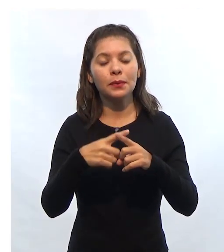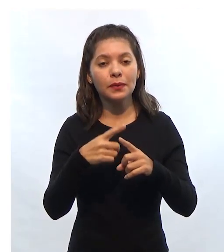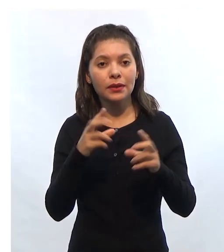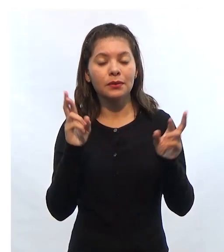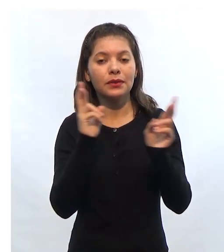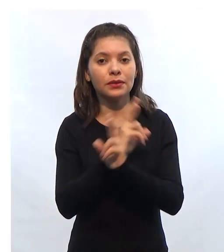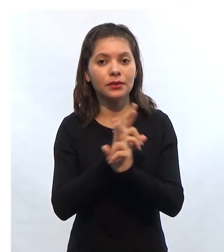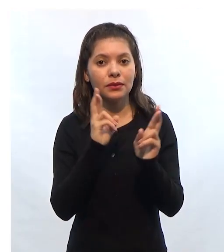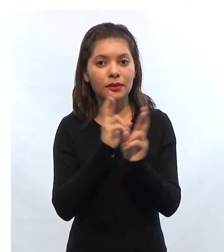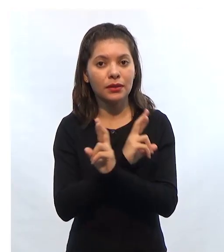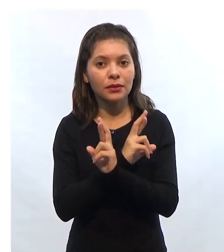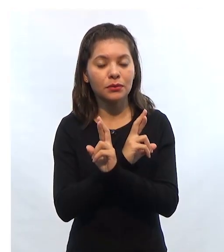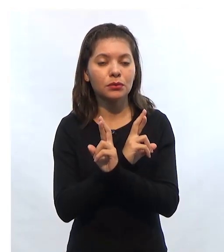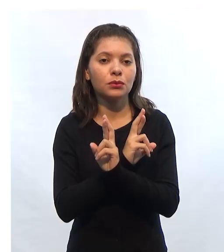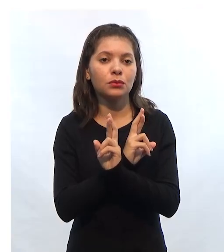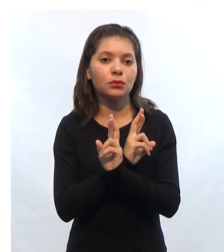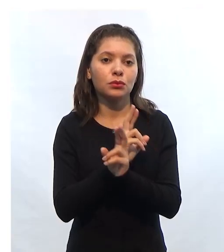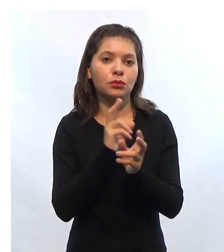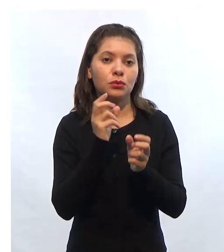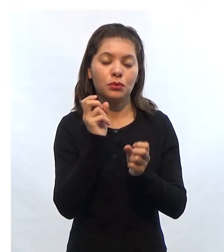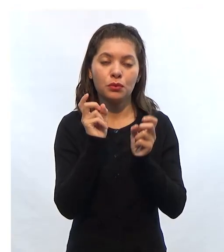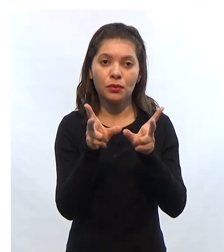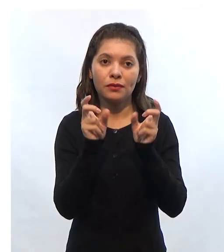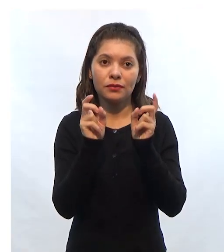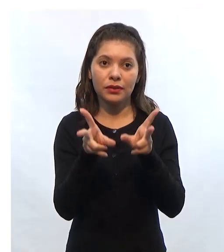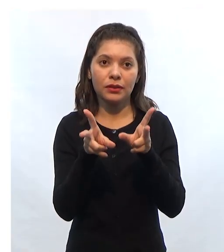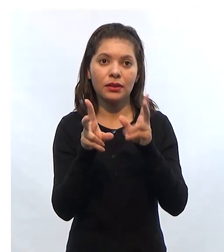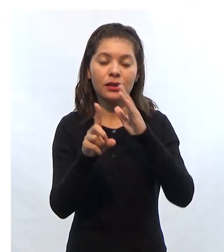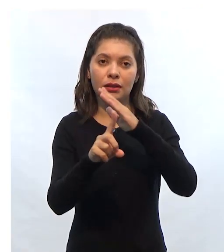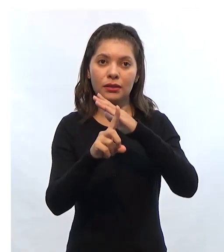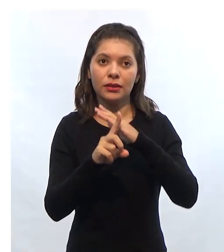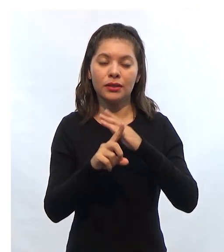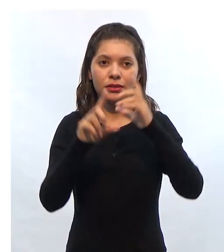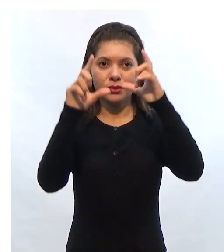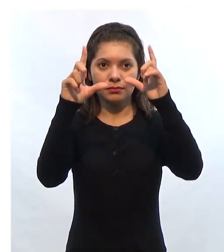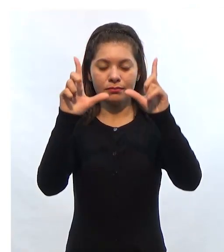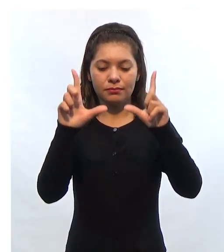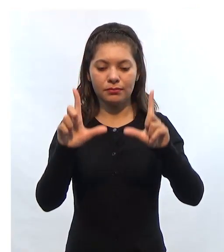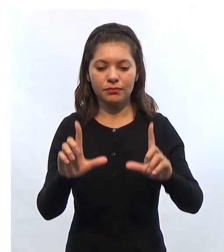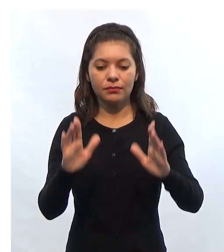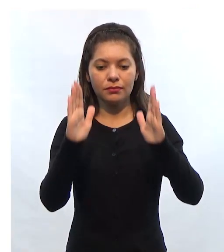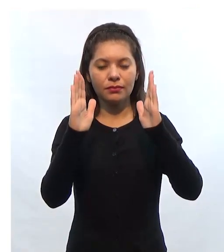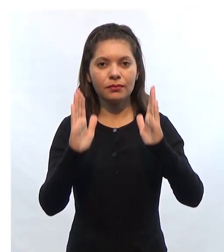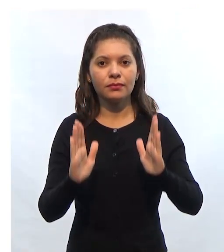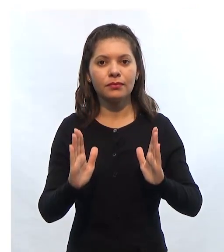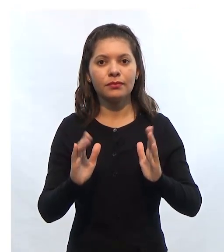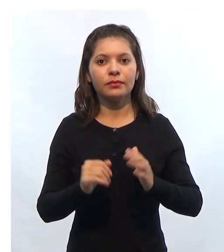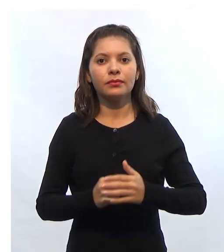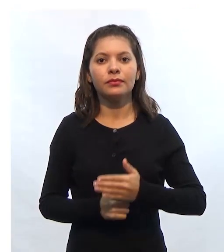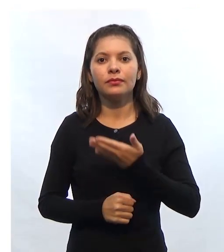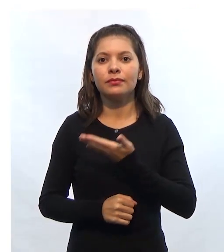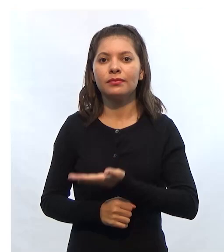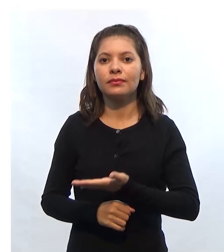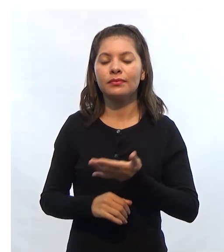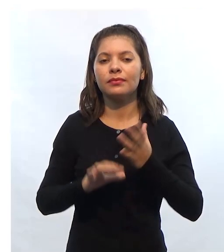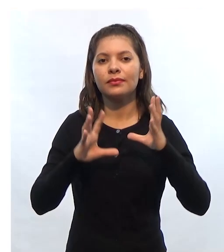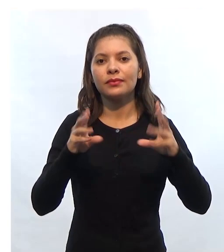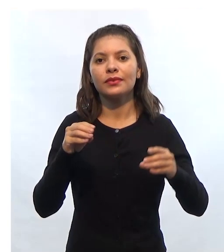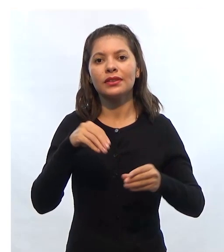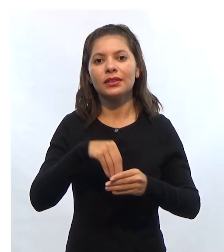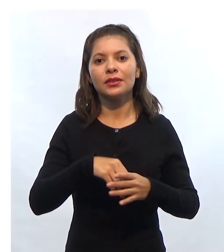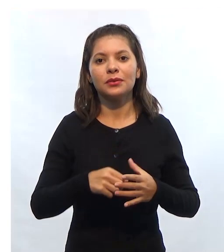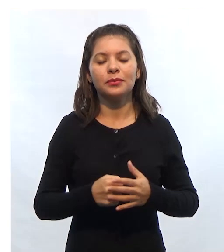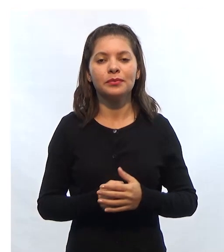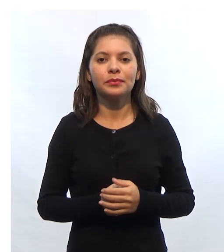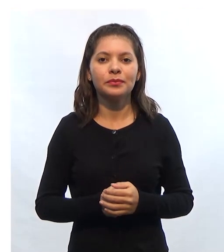estão diretamente relacionados com o nosso negócio. Então, clientes, intermediários, fornecedores e os concorrentes, eles fazem